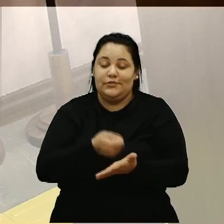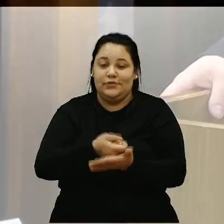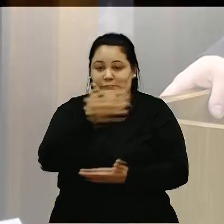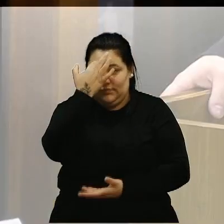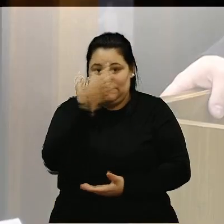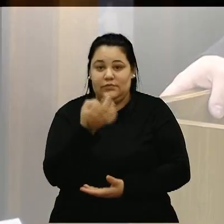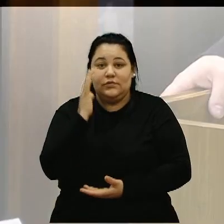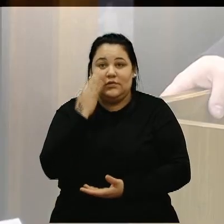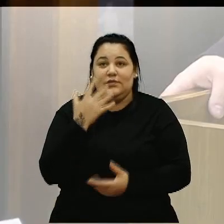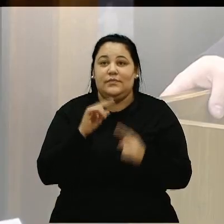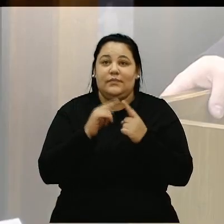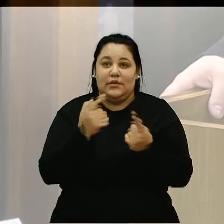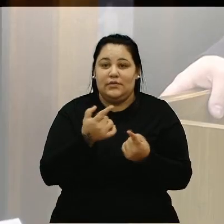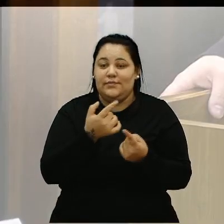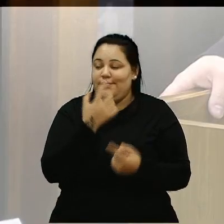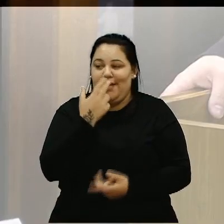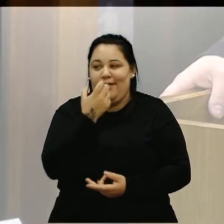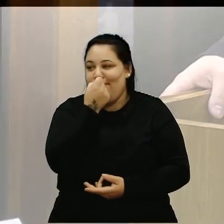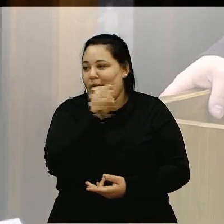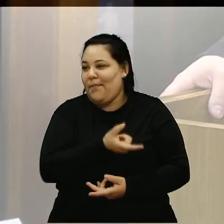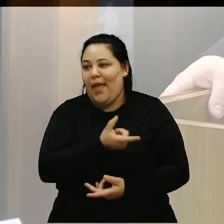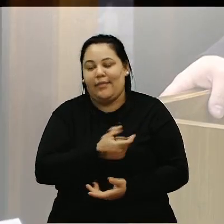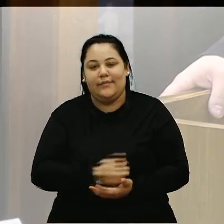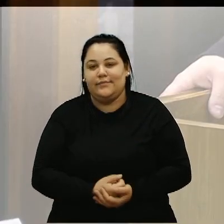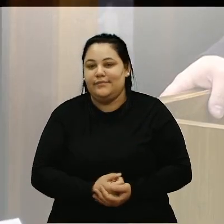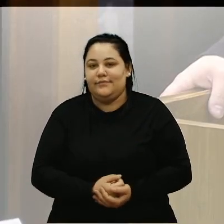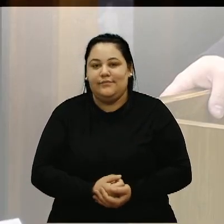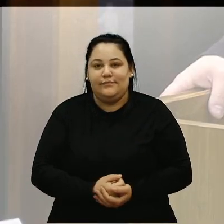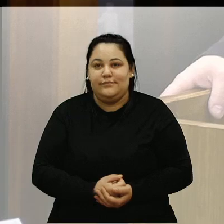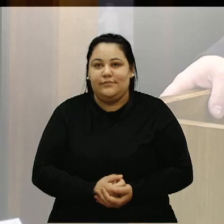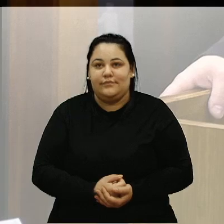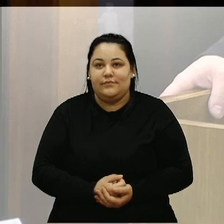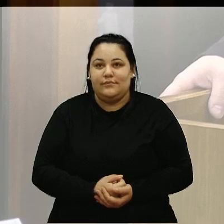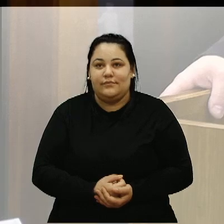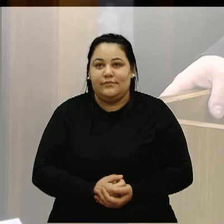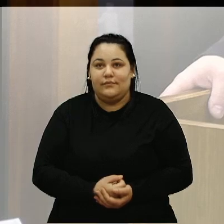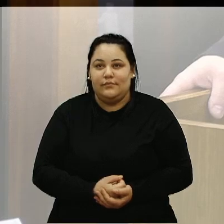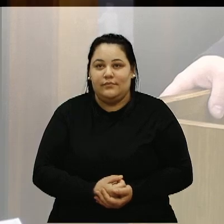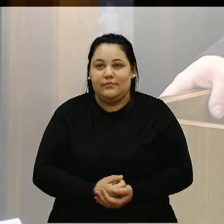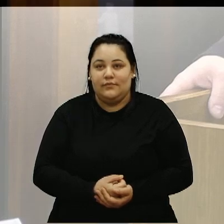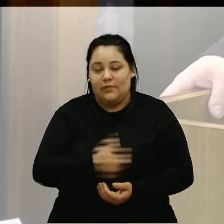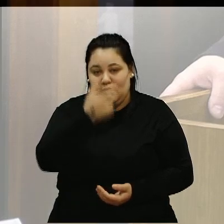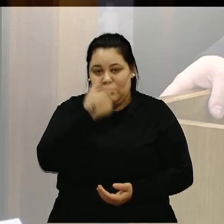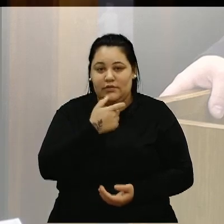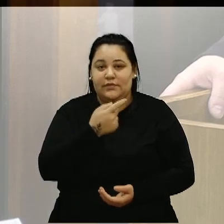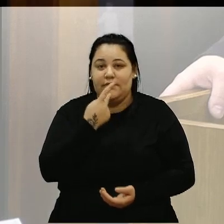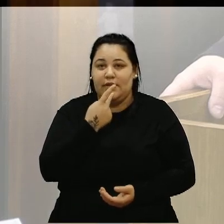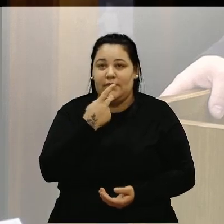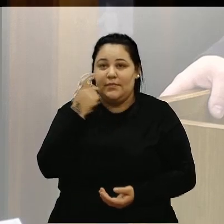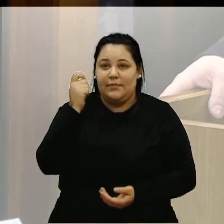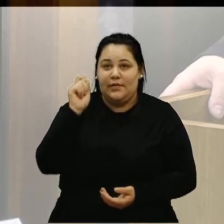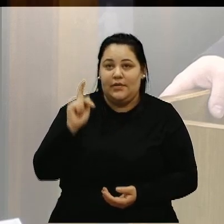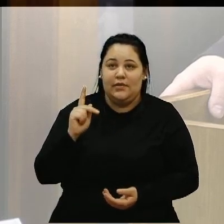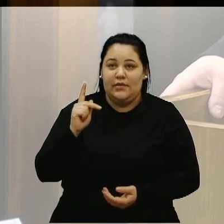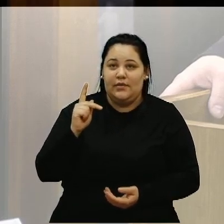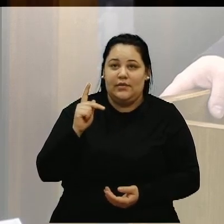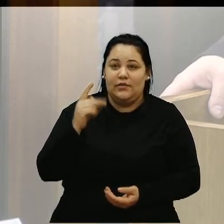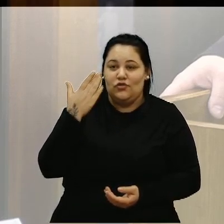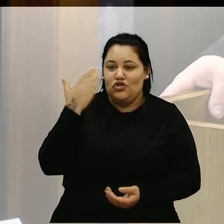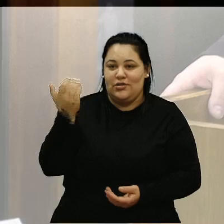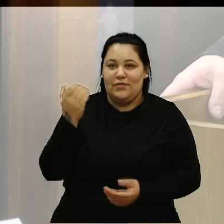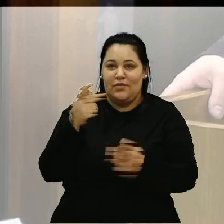incrível que pareça, parece piada. Eu acho que se a gente chegar a falar para quem nos pede, a população que nos